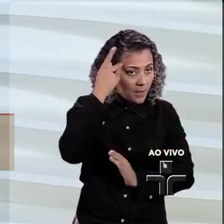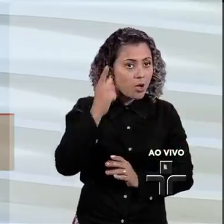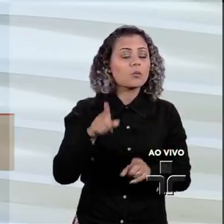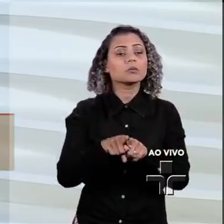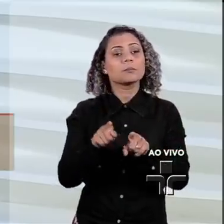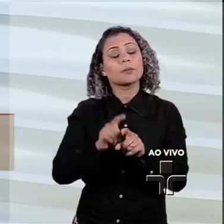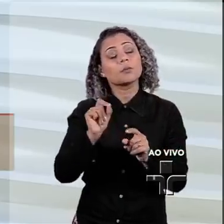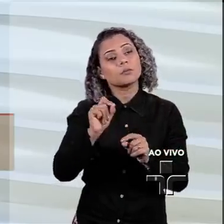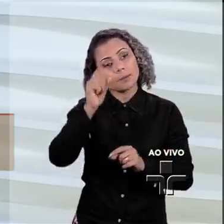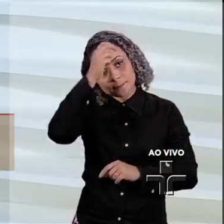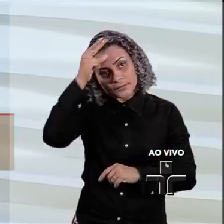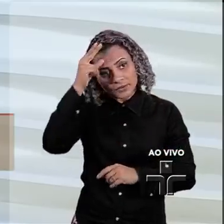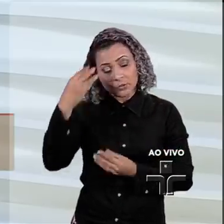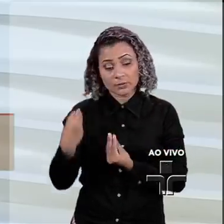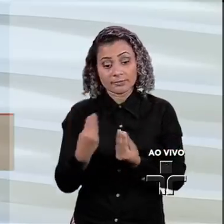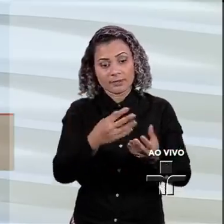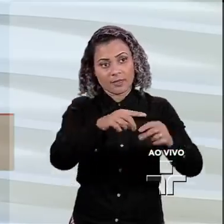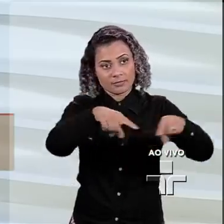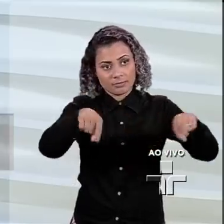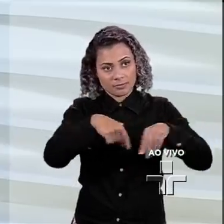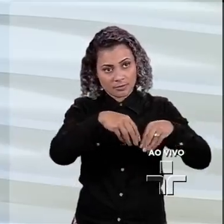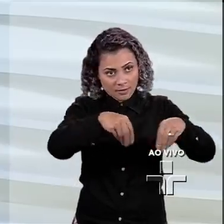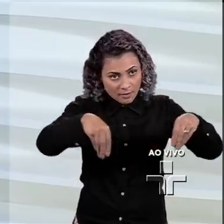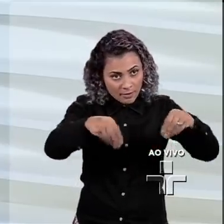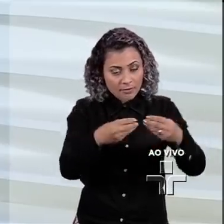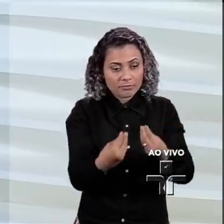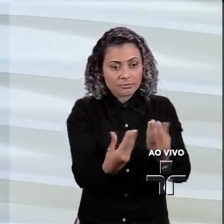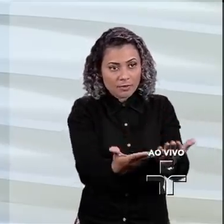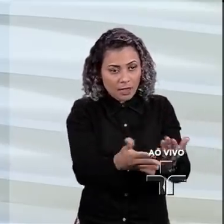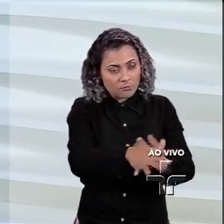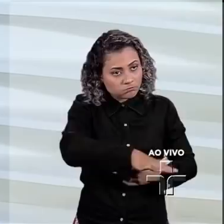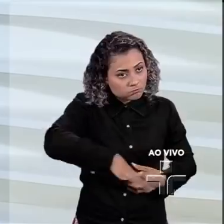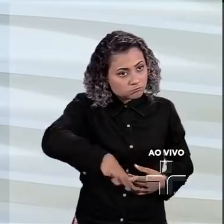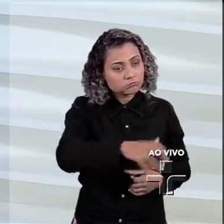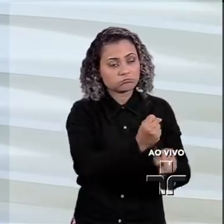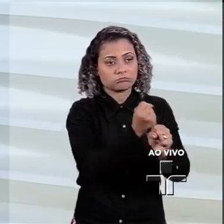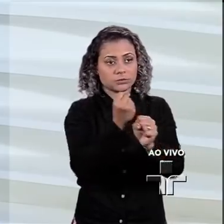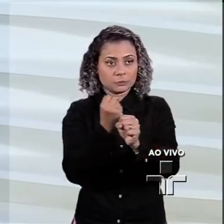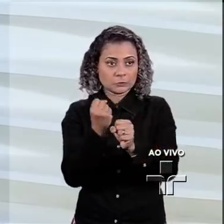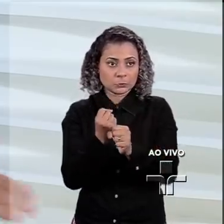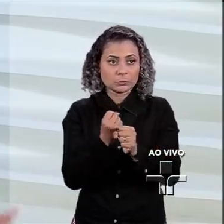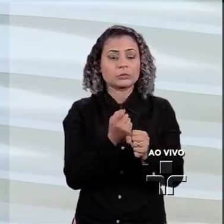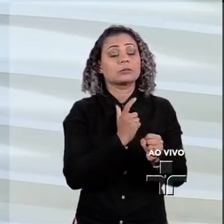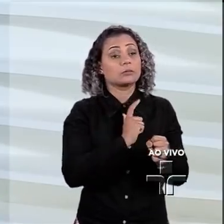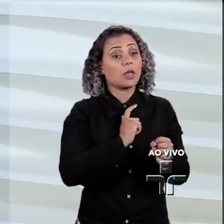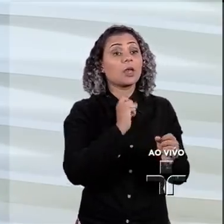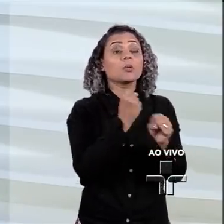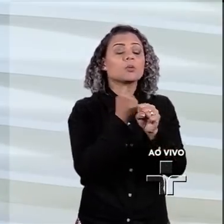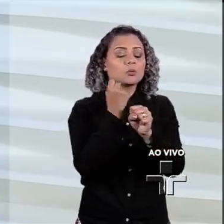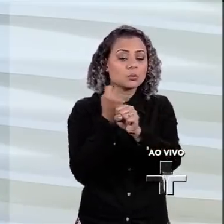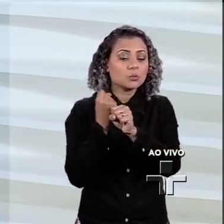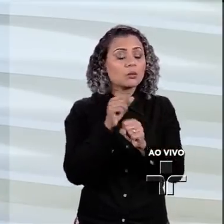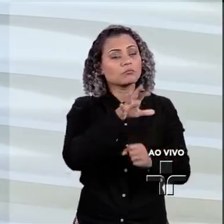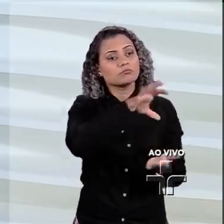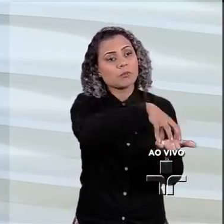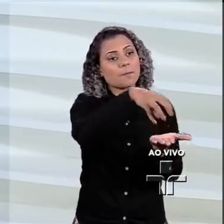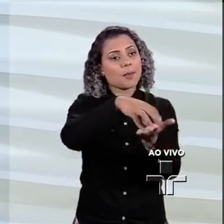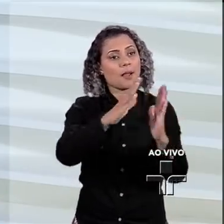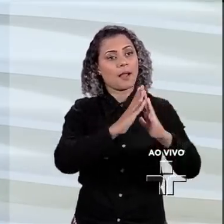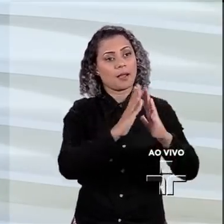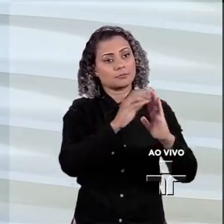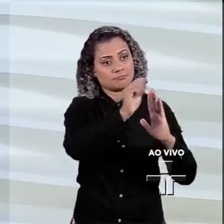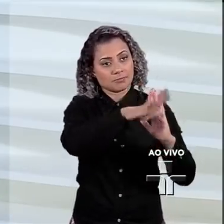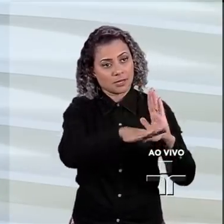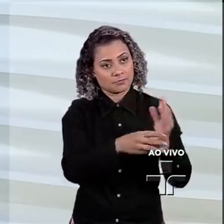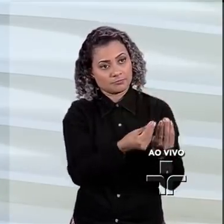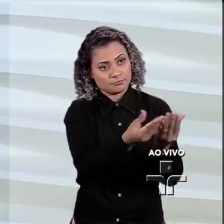A Prefeitura oferece terreno, oferece espaço, enfim, ele explora de alguma forma e constrói unidades habitacionais. É dessa